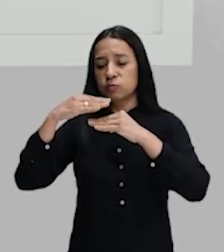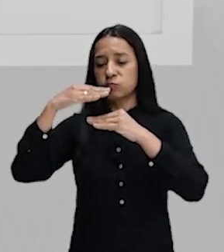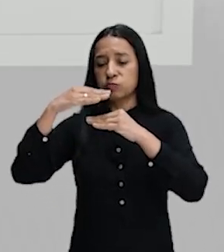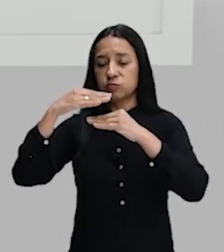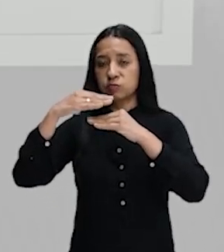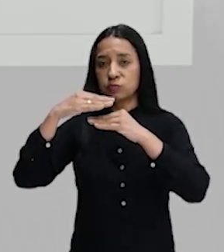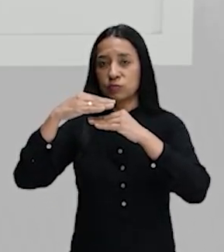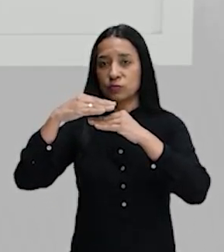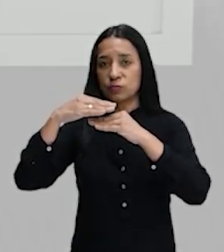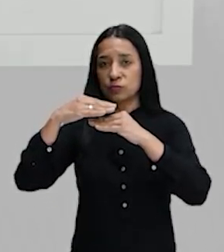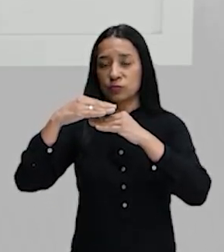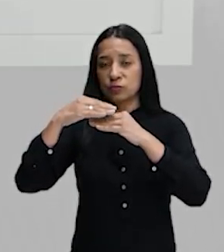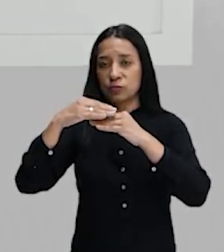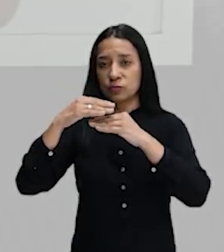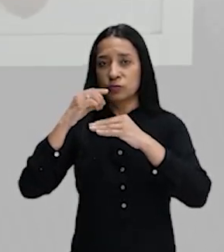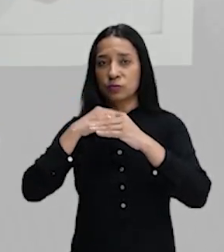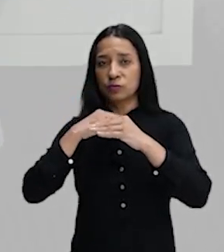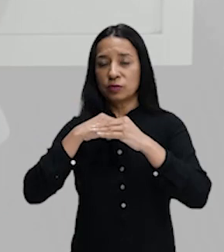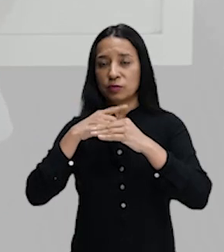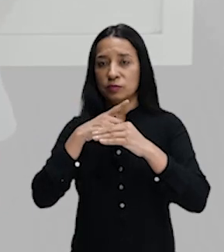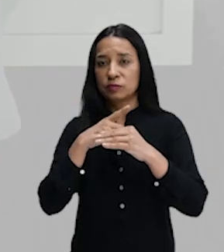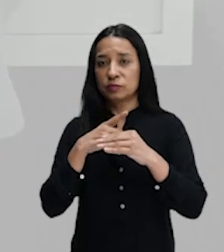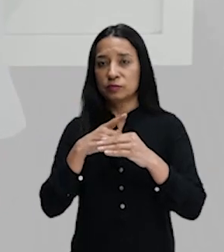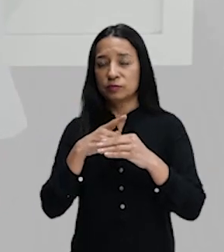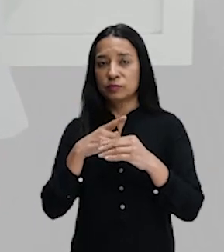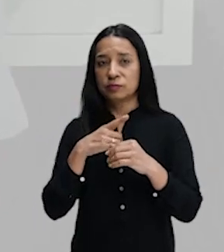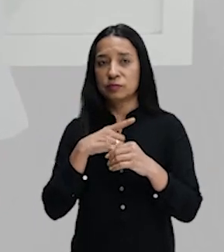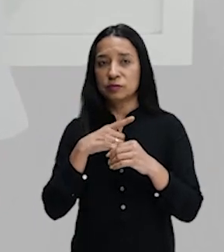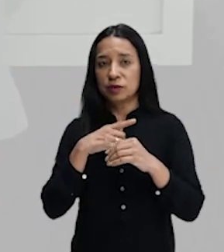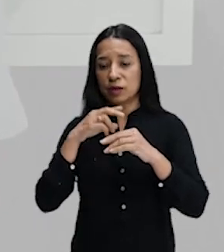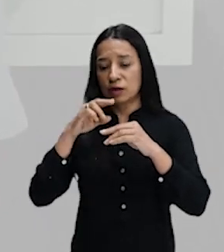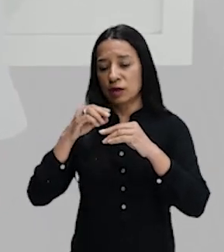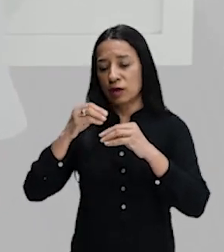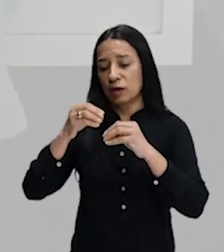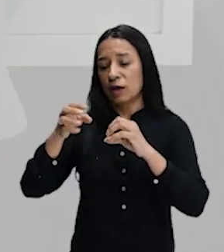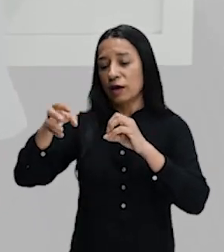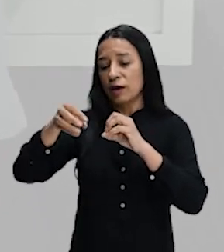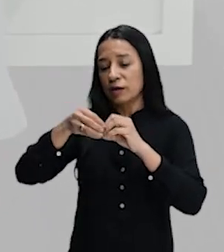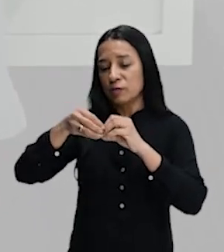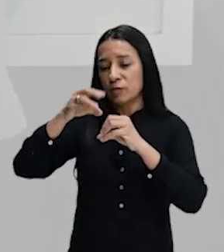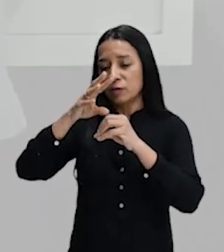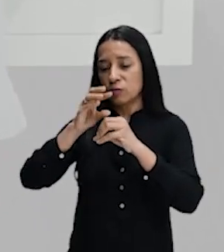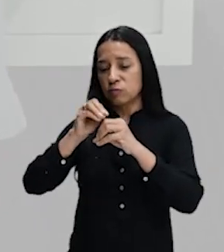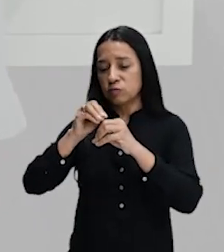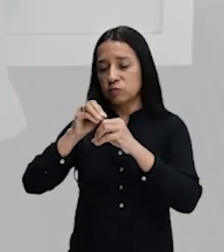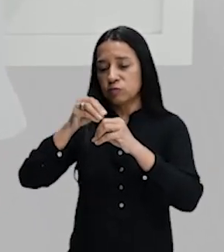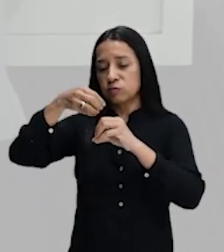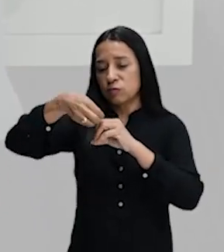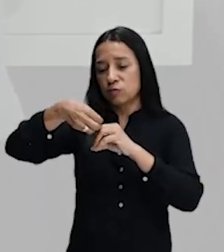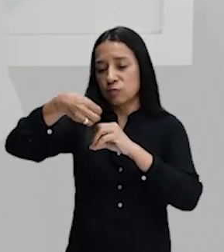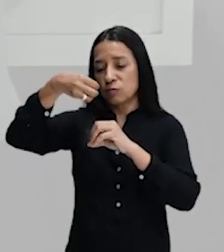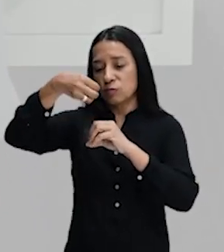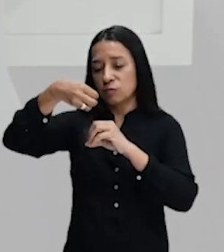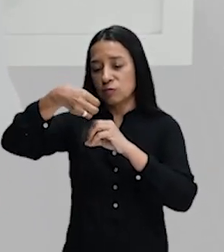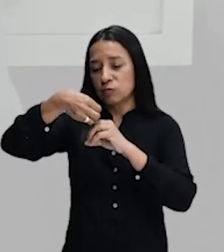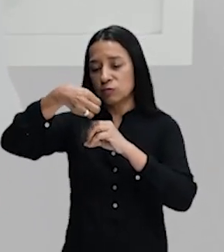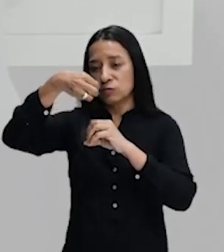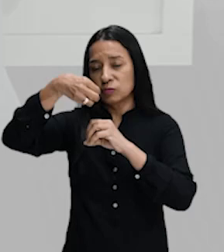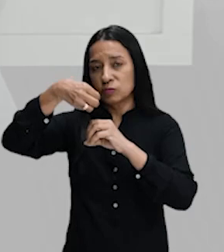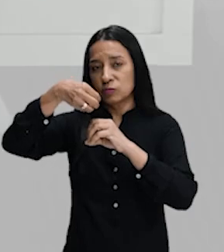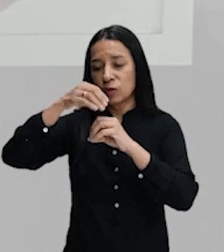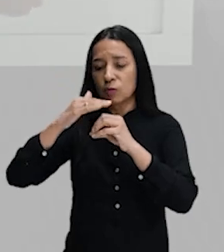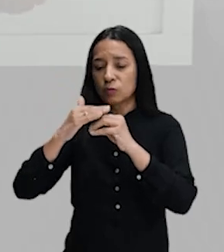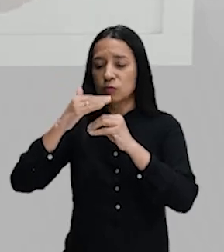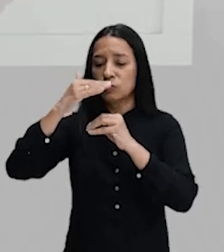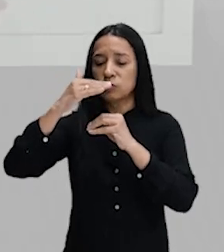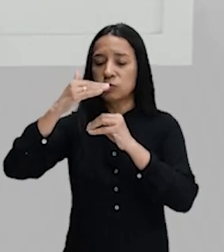flutuando, nós temos que ter ímãs de mesmo polo. Por exemplo, embaixo, polo norte e em